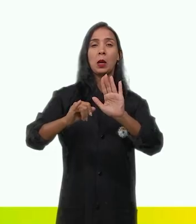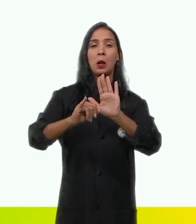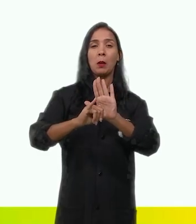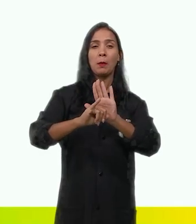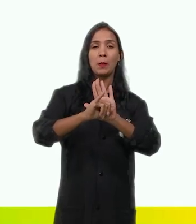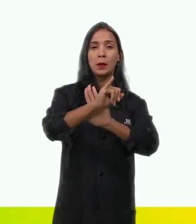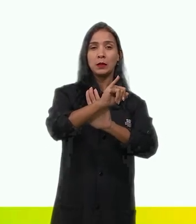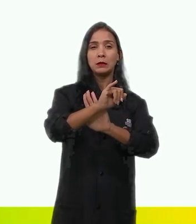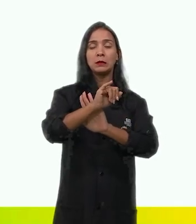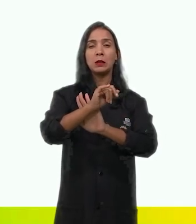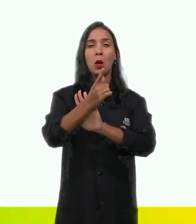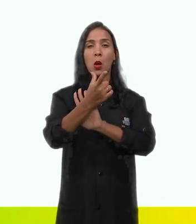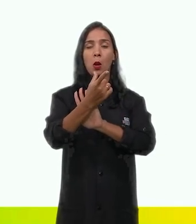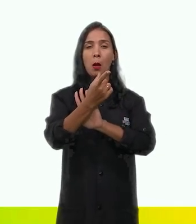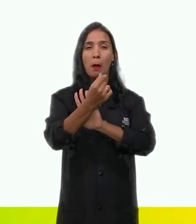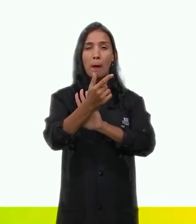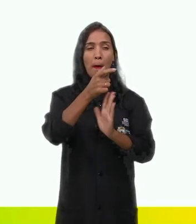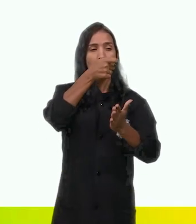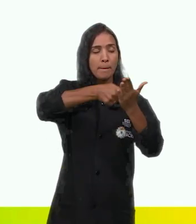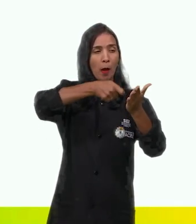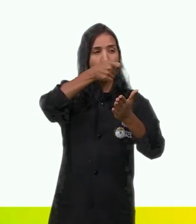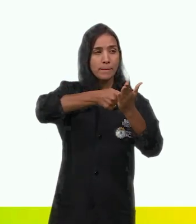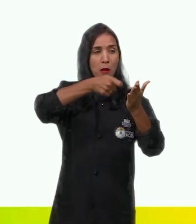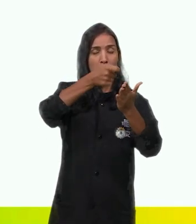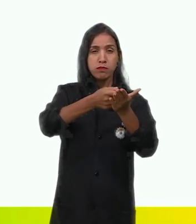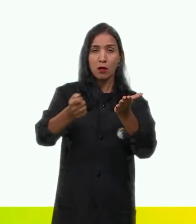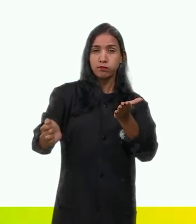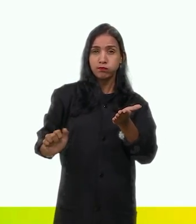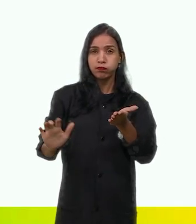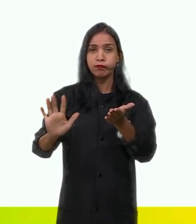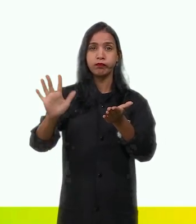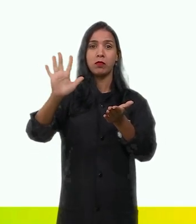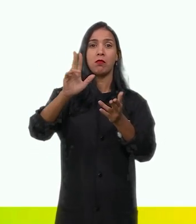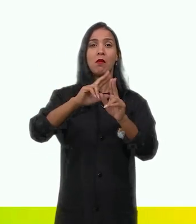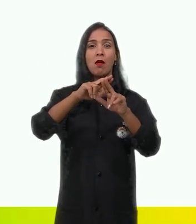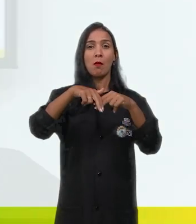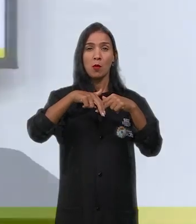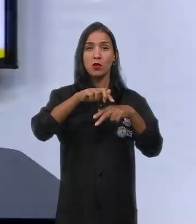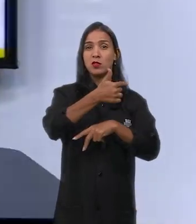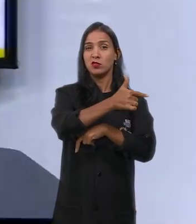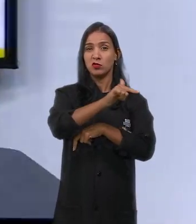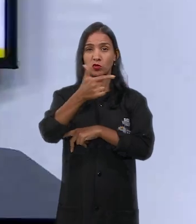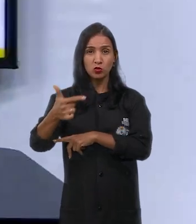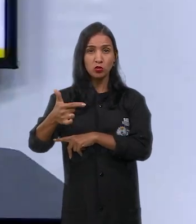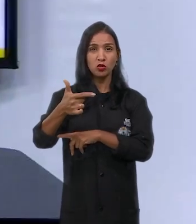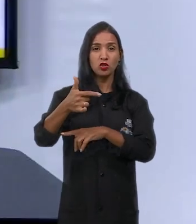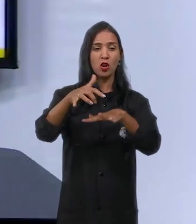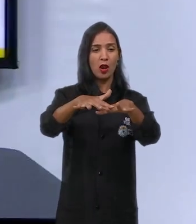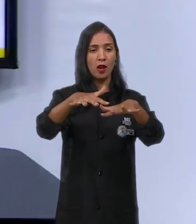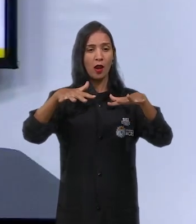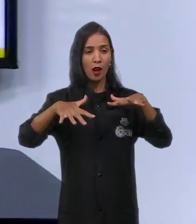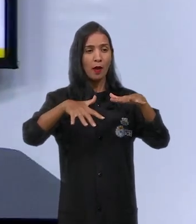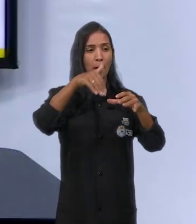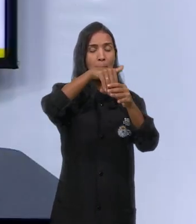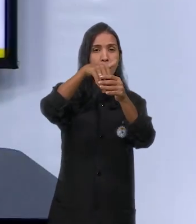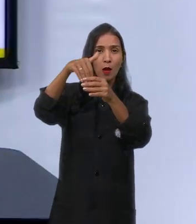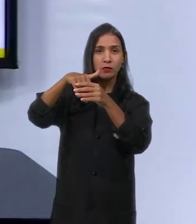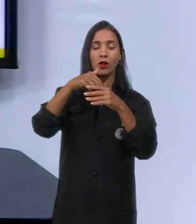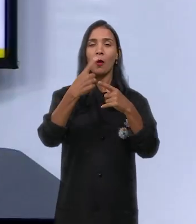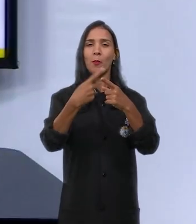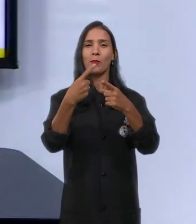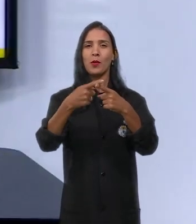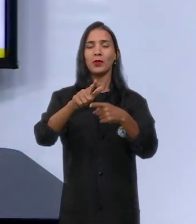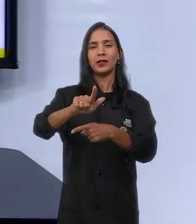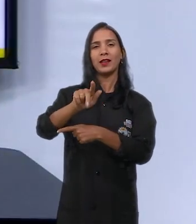o fato de que os colonos não tinham representação parlamentar. Lembra que mesmo a Grã-Bretanha ganhando a Guerra